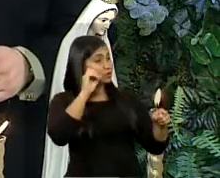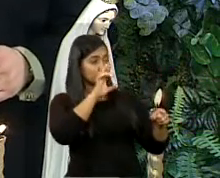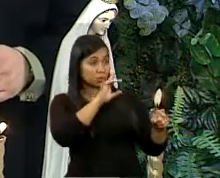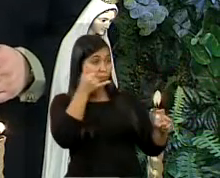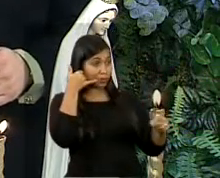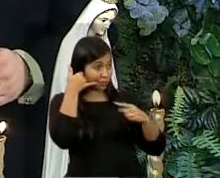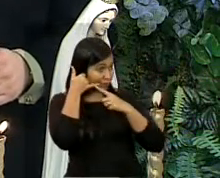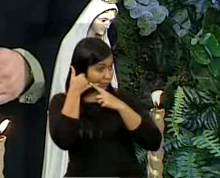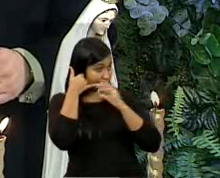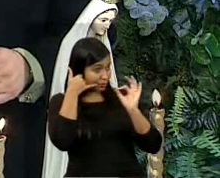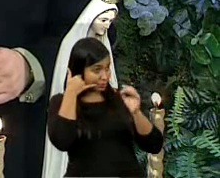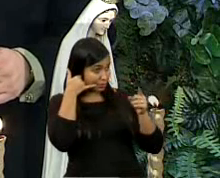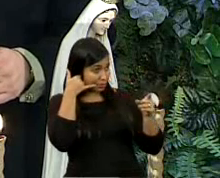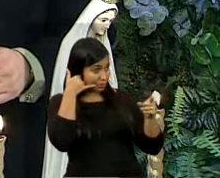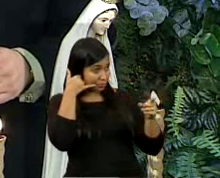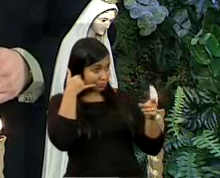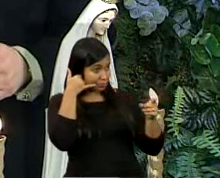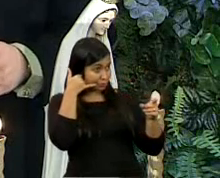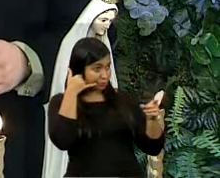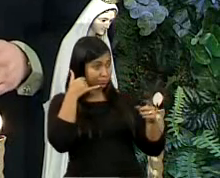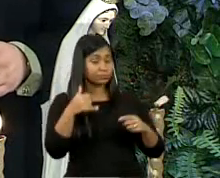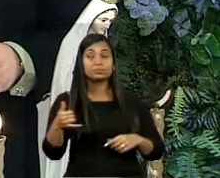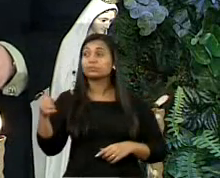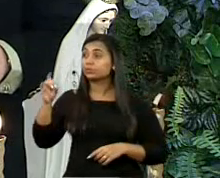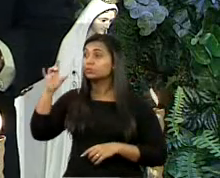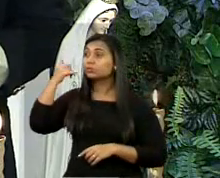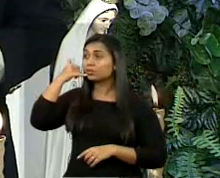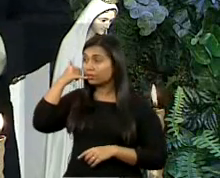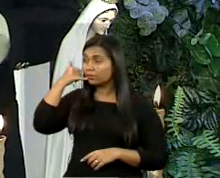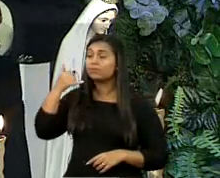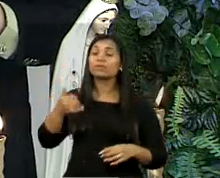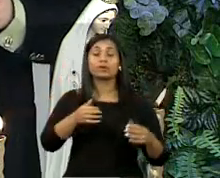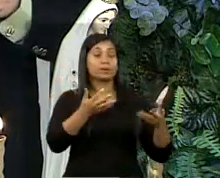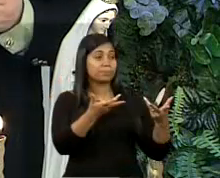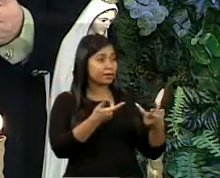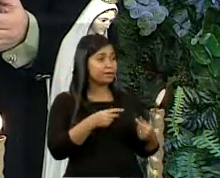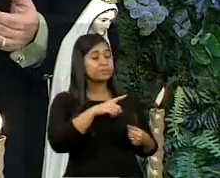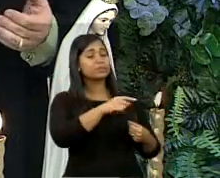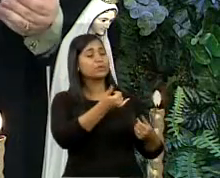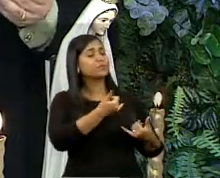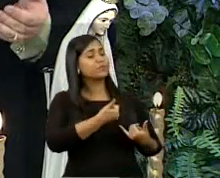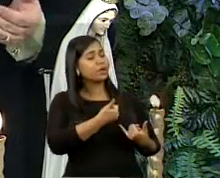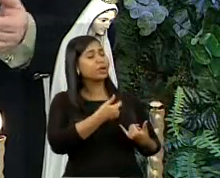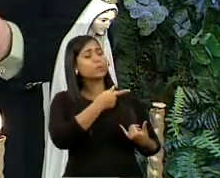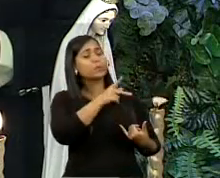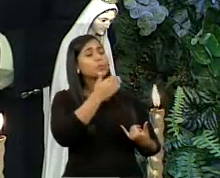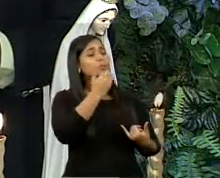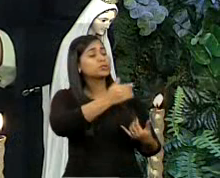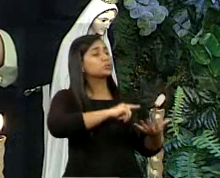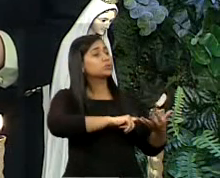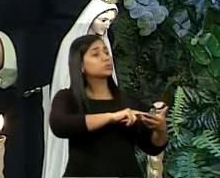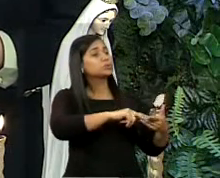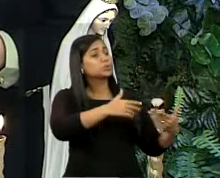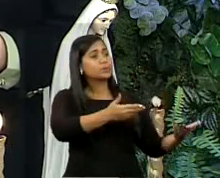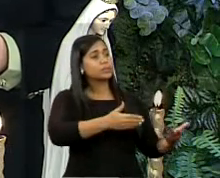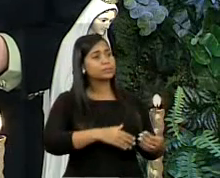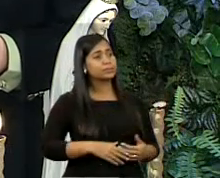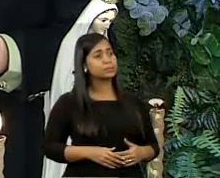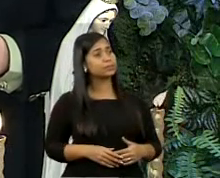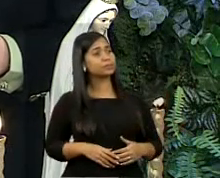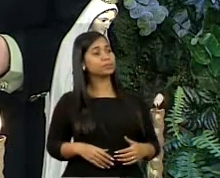pelo telefone, é isso? Eu só estou pelo telefone. Maravilha. Então, conta pra gente quais são as suas intenções, minha